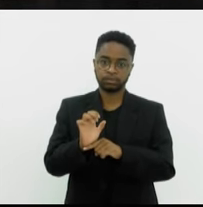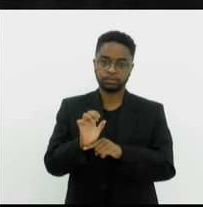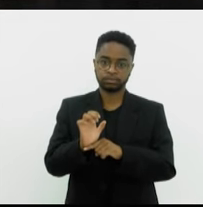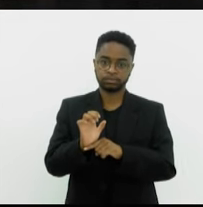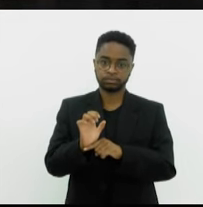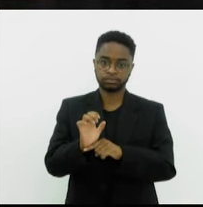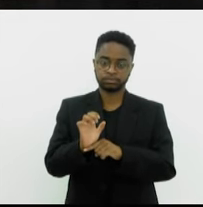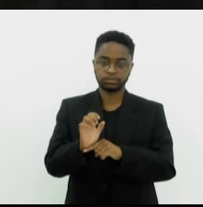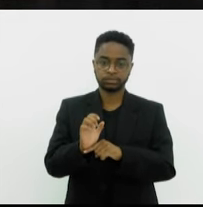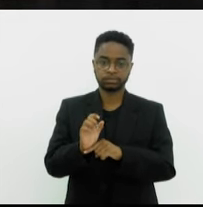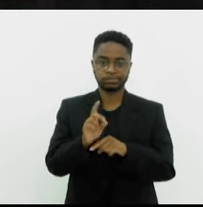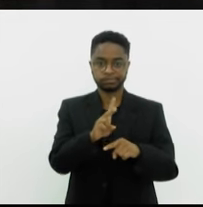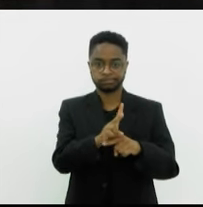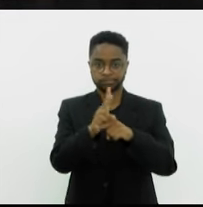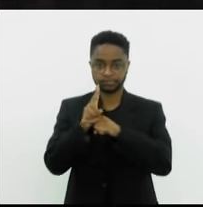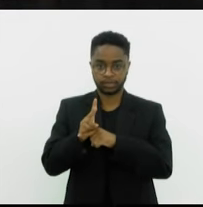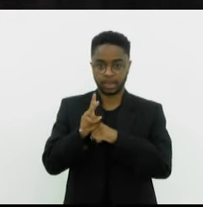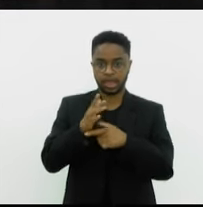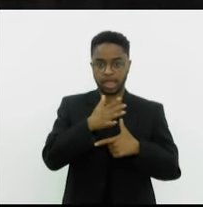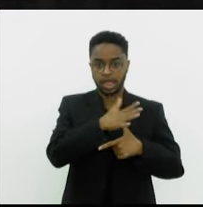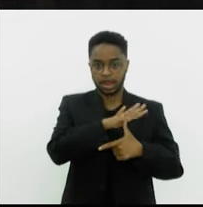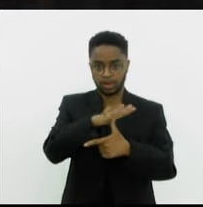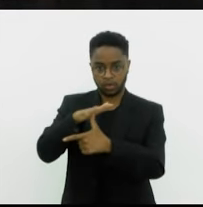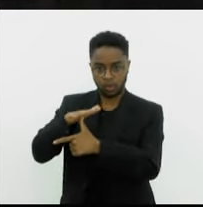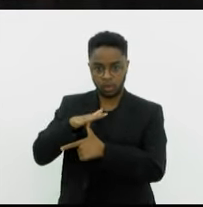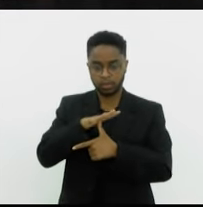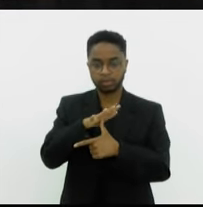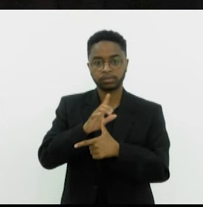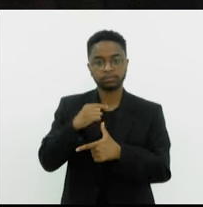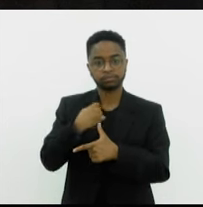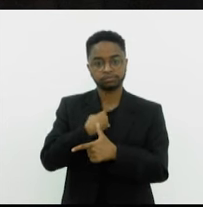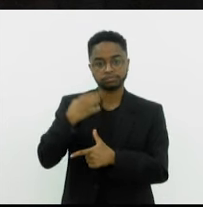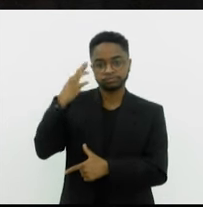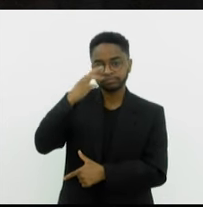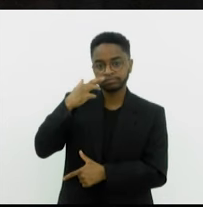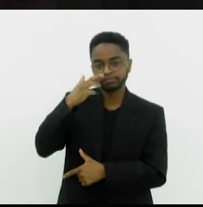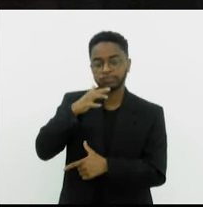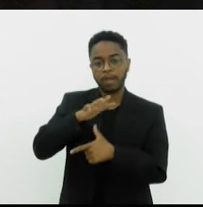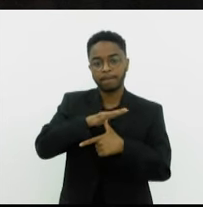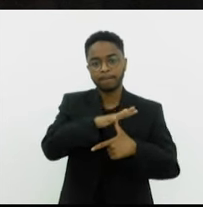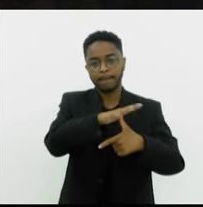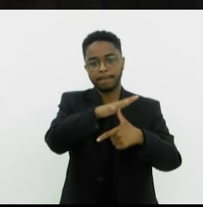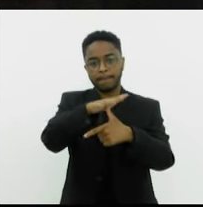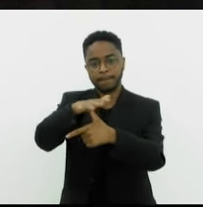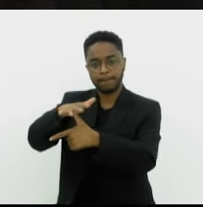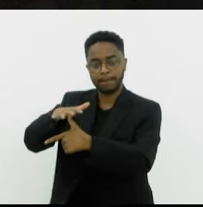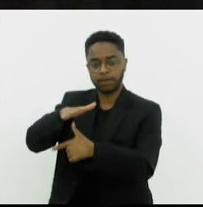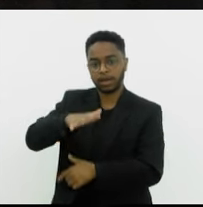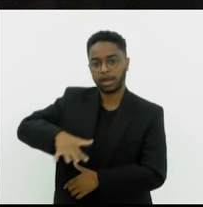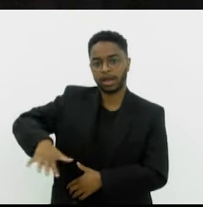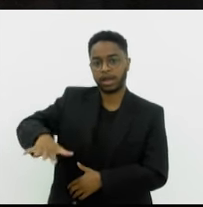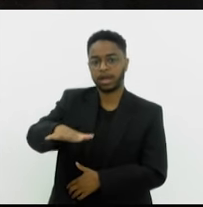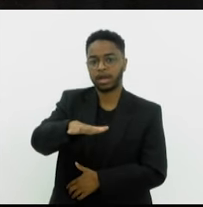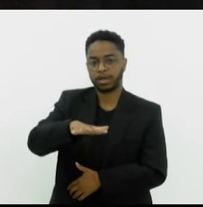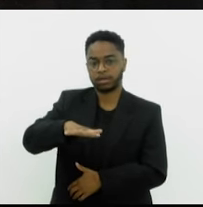um helicóptero para que fizéssemos o sobrevoo daquela imensa área.